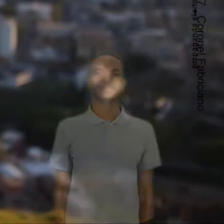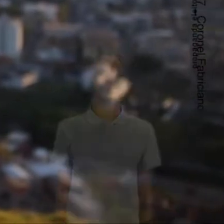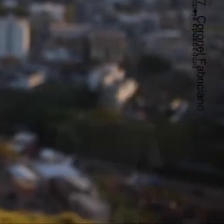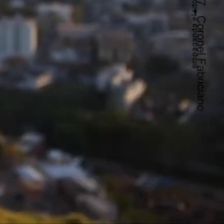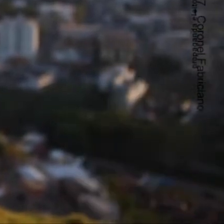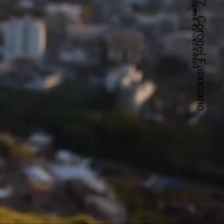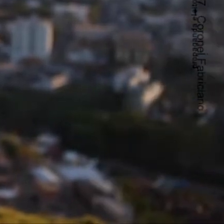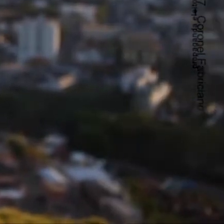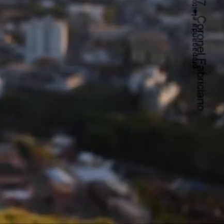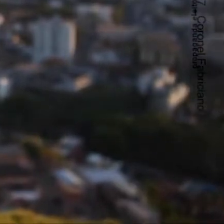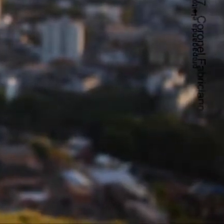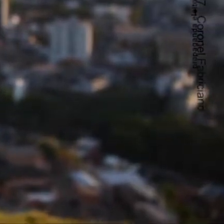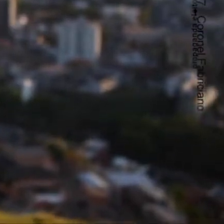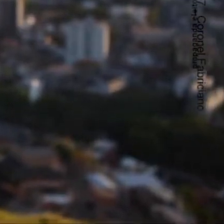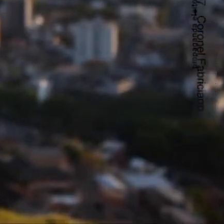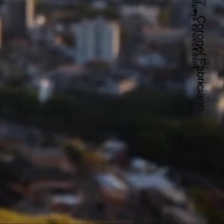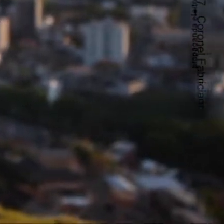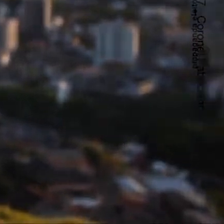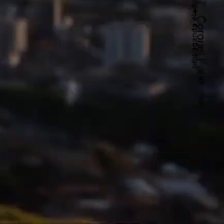nós.